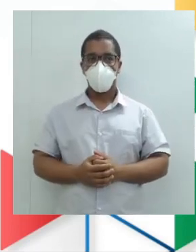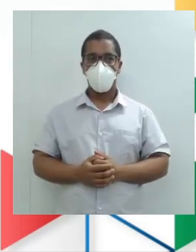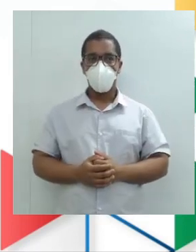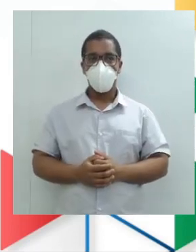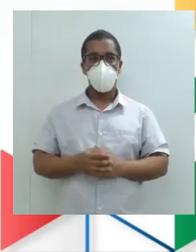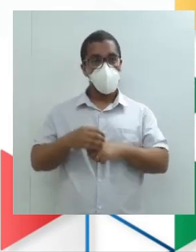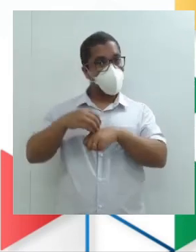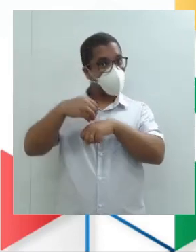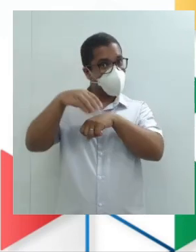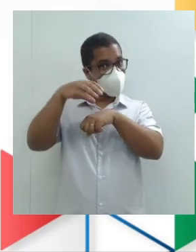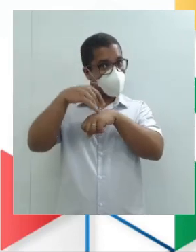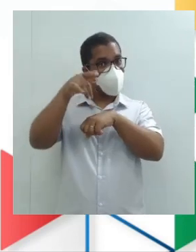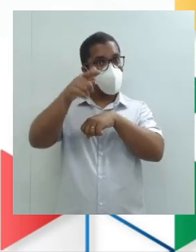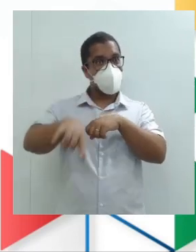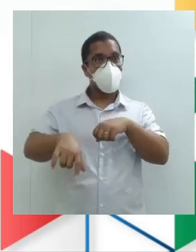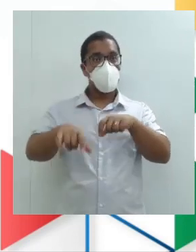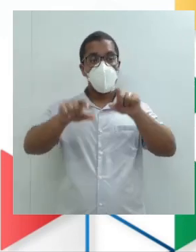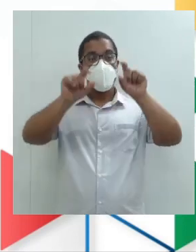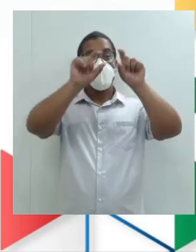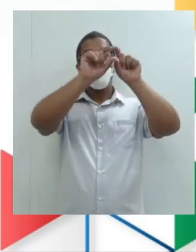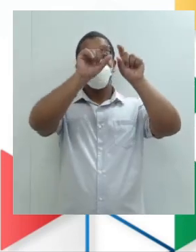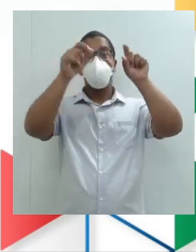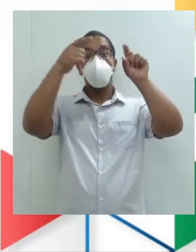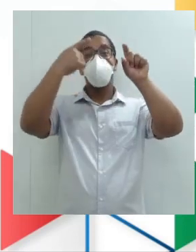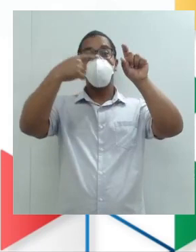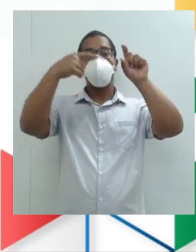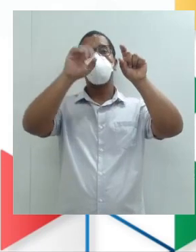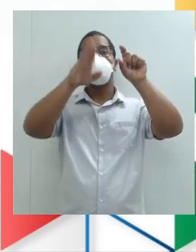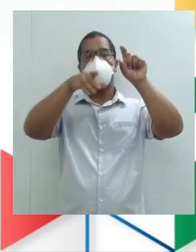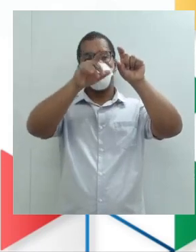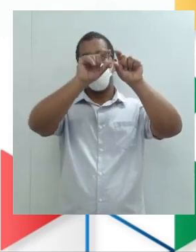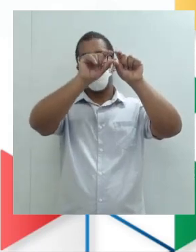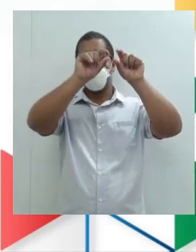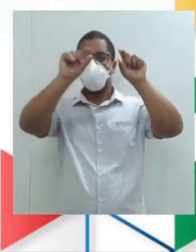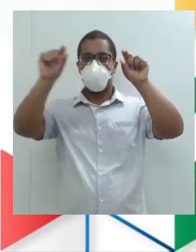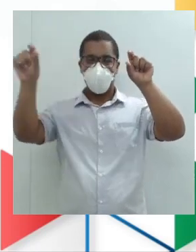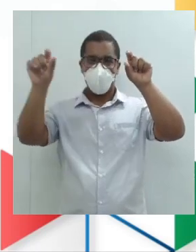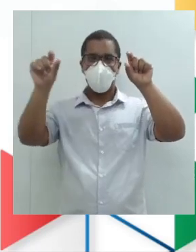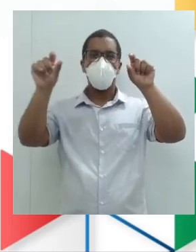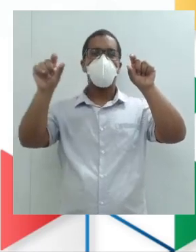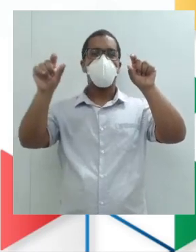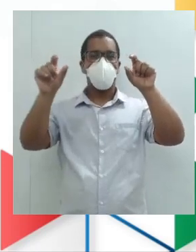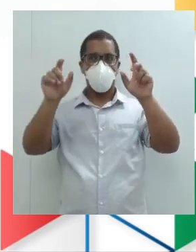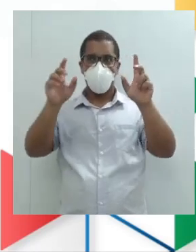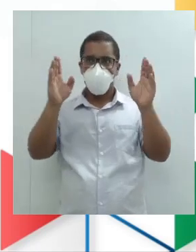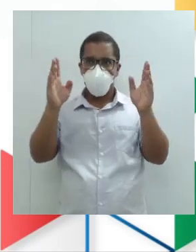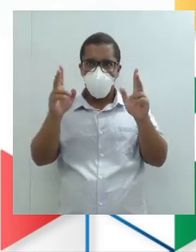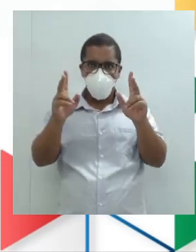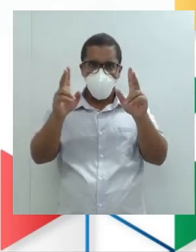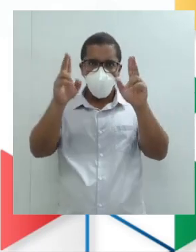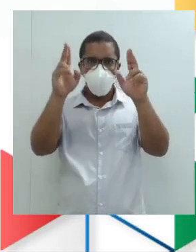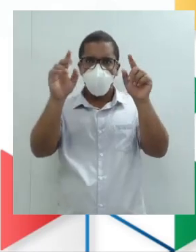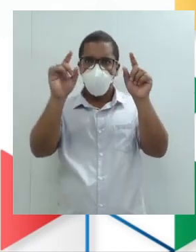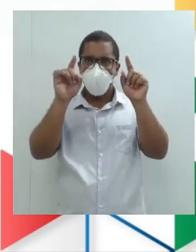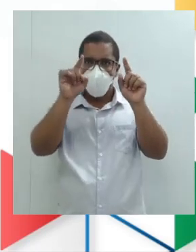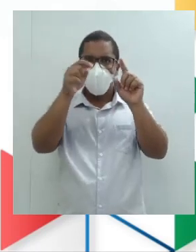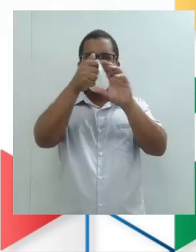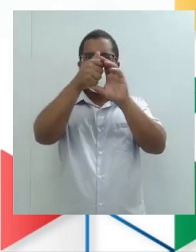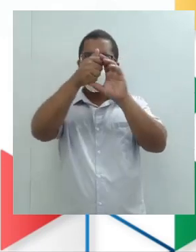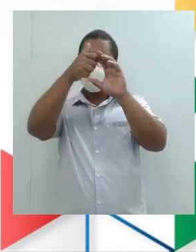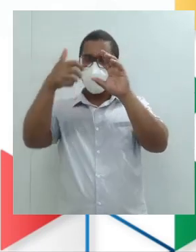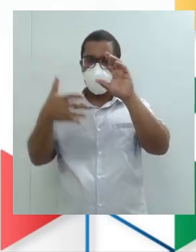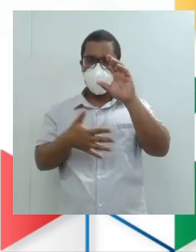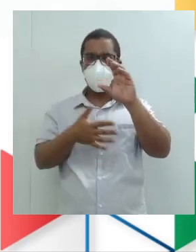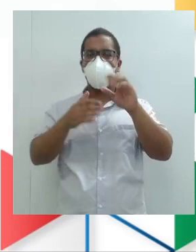Vou dar outra dica. Na primeira linha em cima já tem aí uma parte justamente dessa caracterização